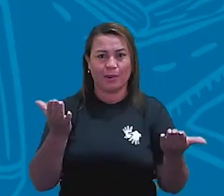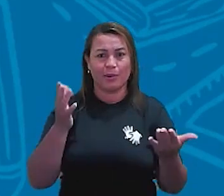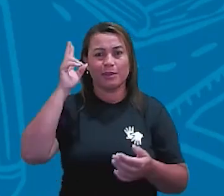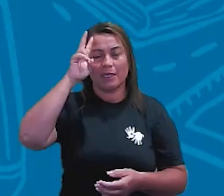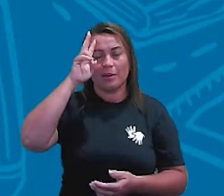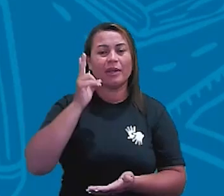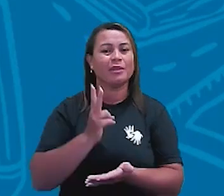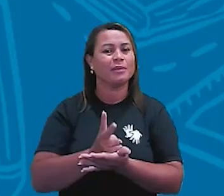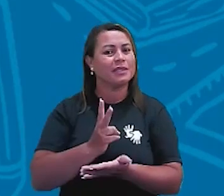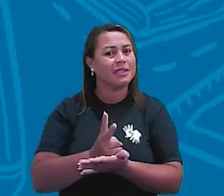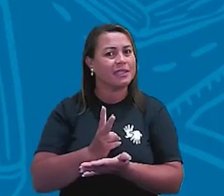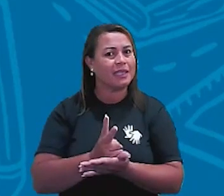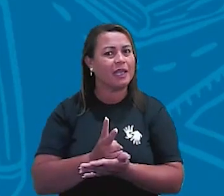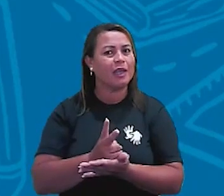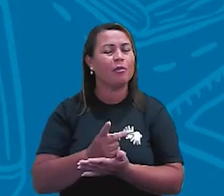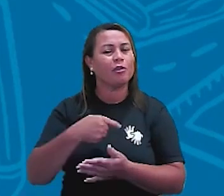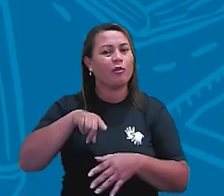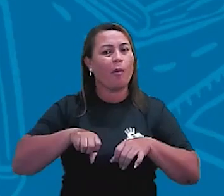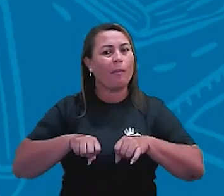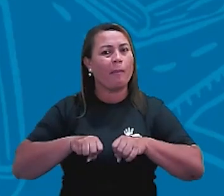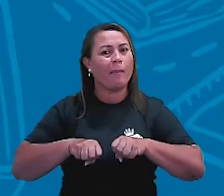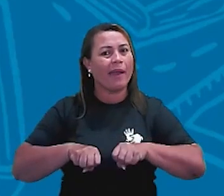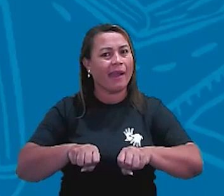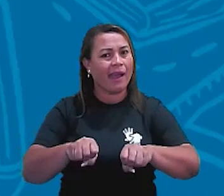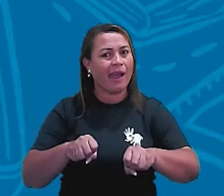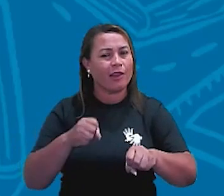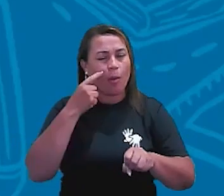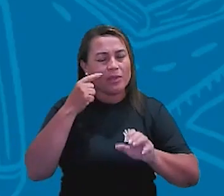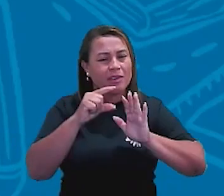lembrando sempre de quando for ao supermercado, observar